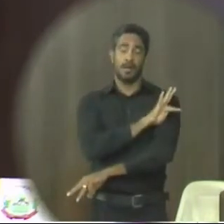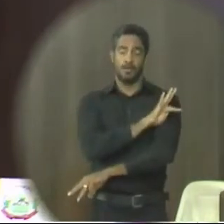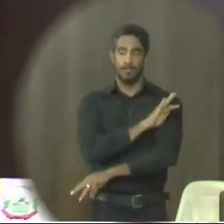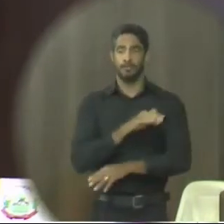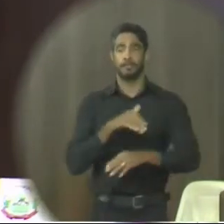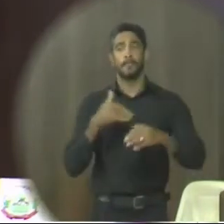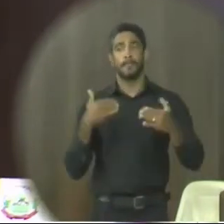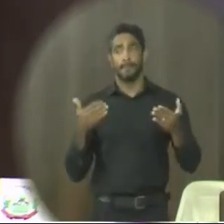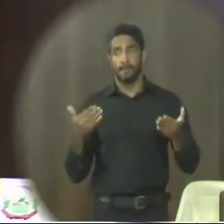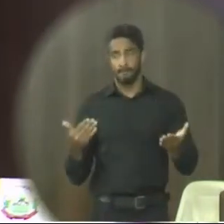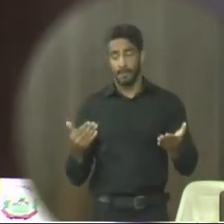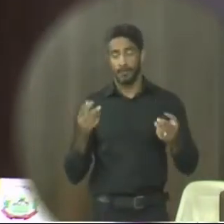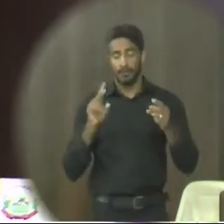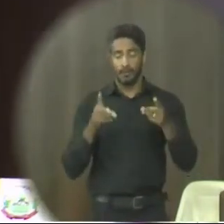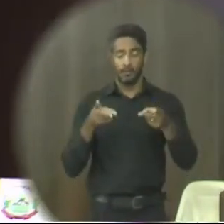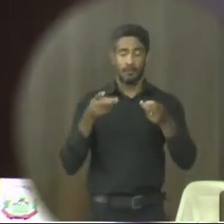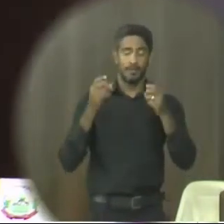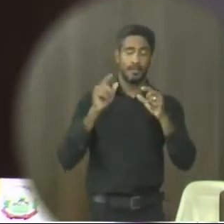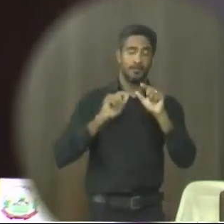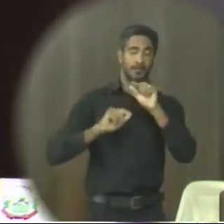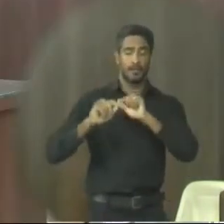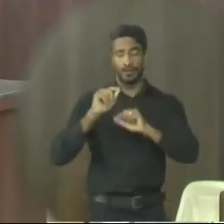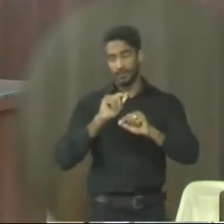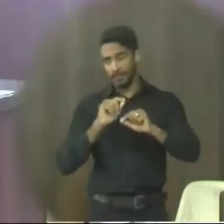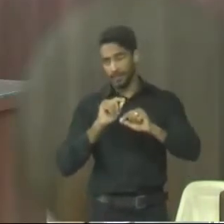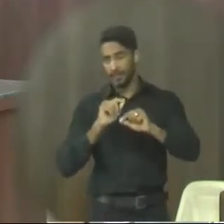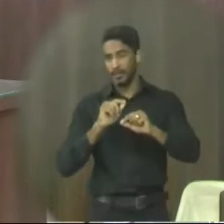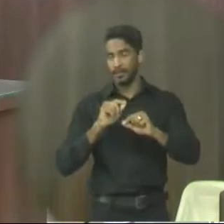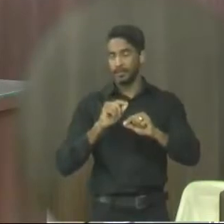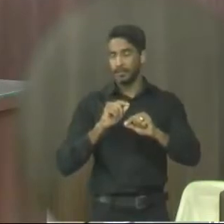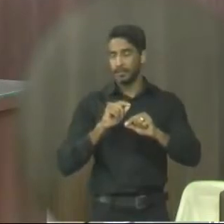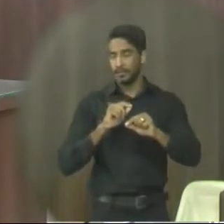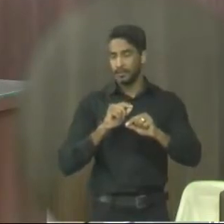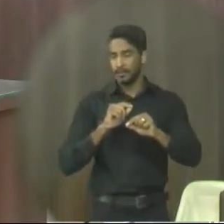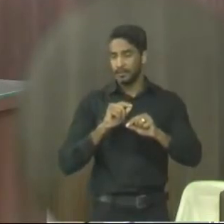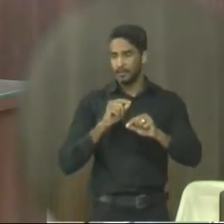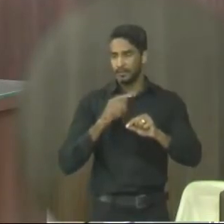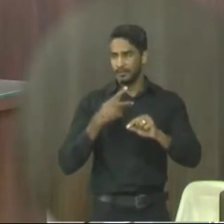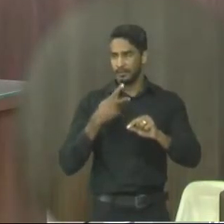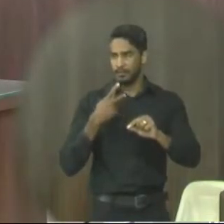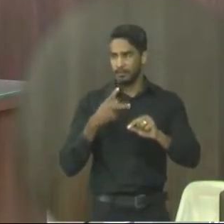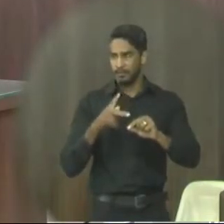Assim, observa-se que o dispositivo superestado